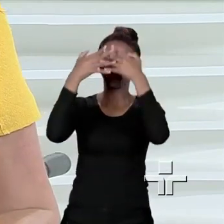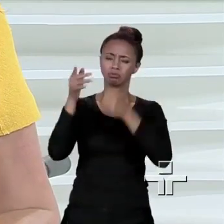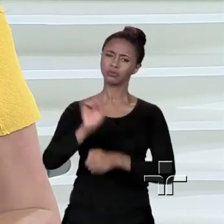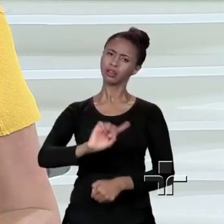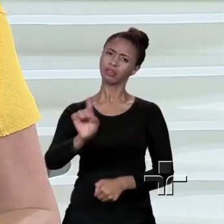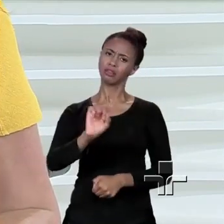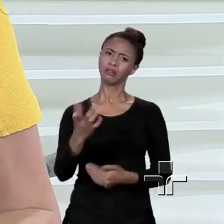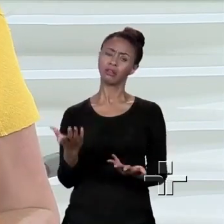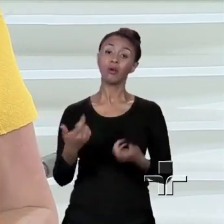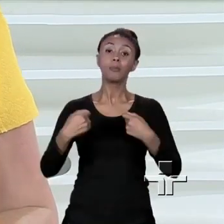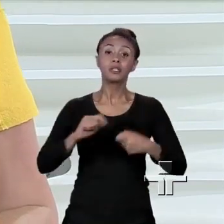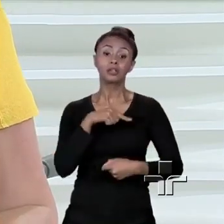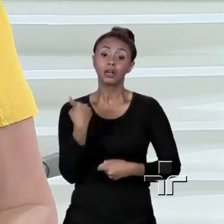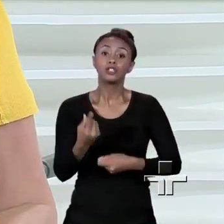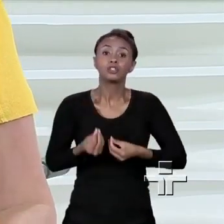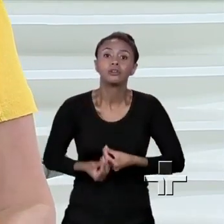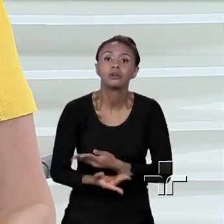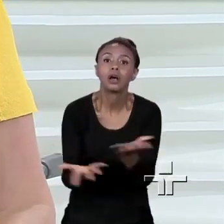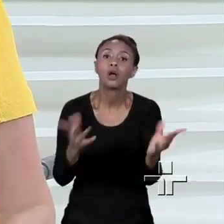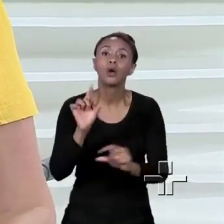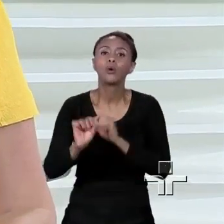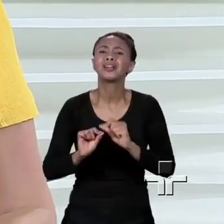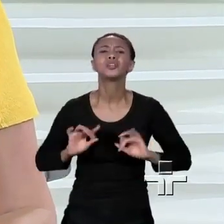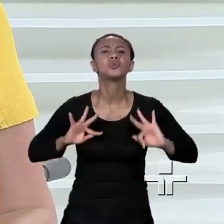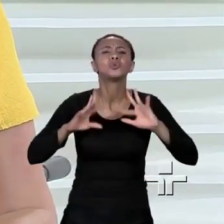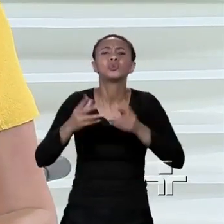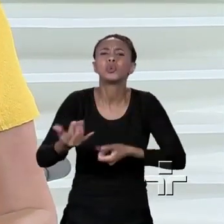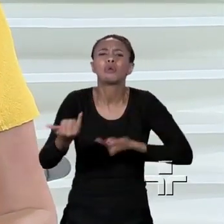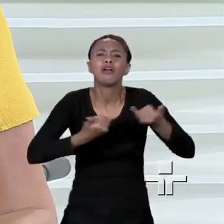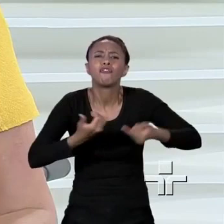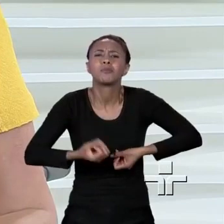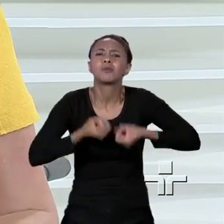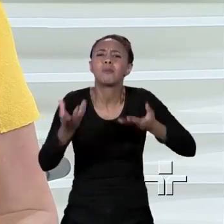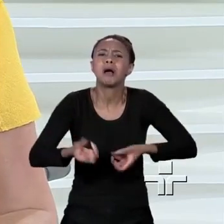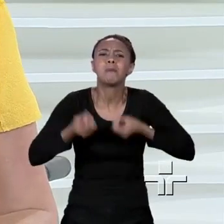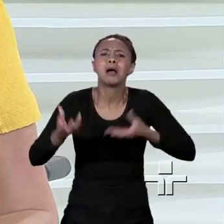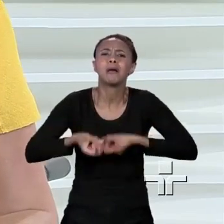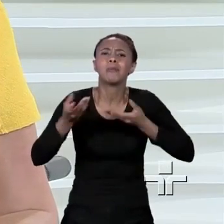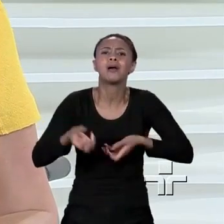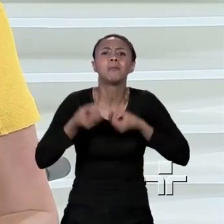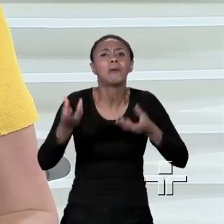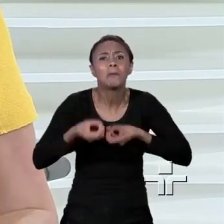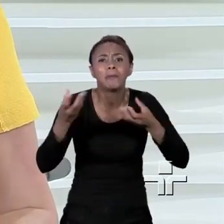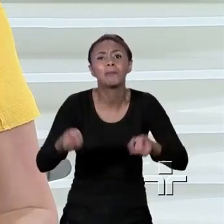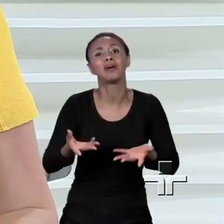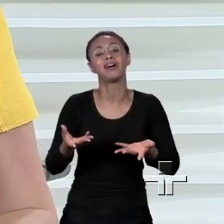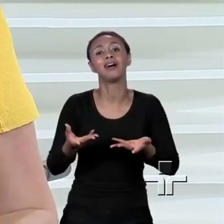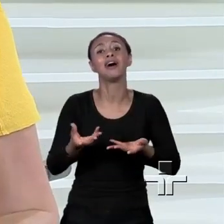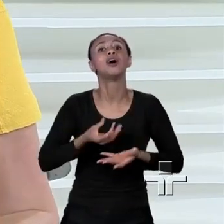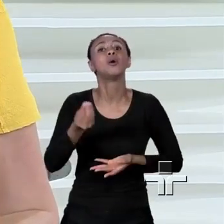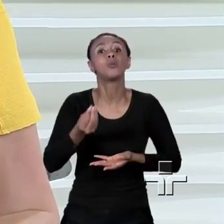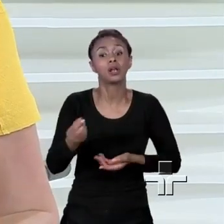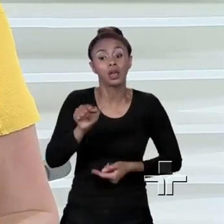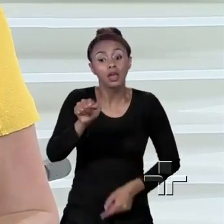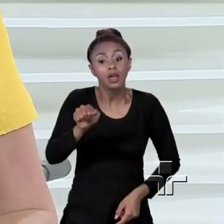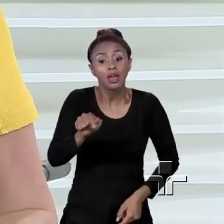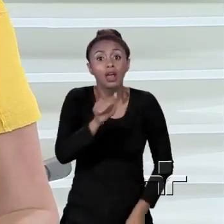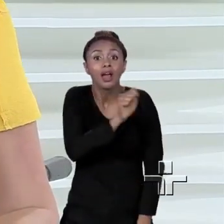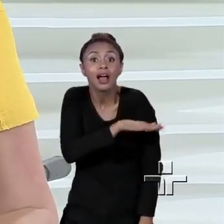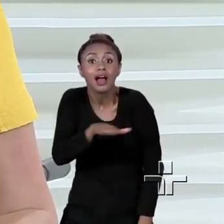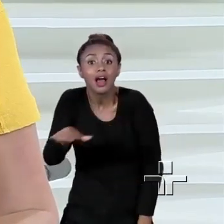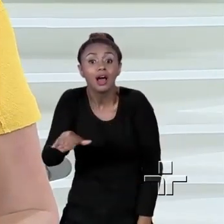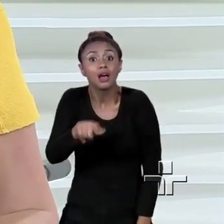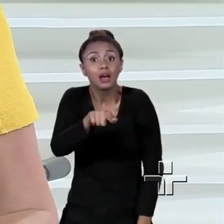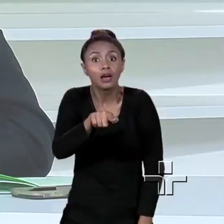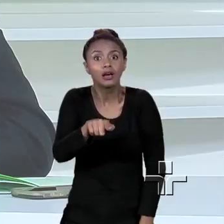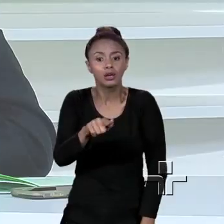que ofertar todas as informações possíveis e necessárias para que o aluno comece a